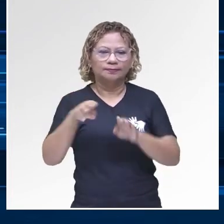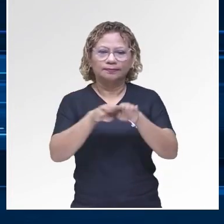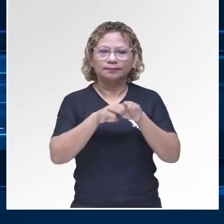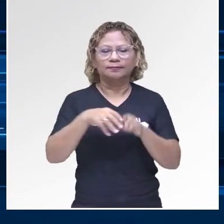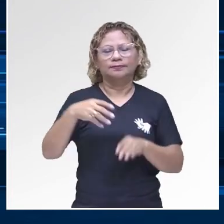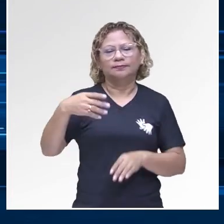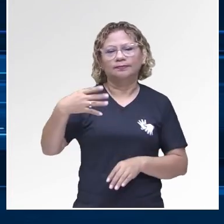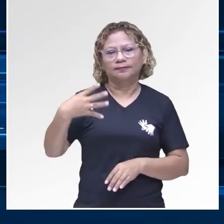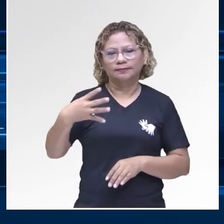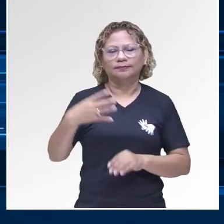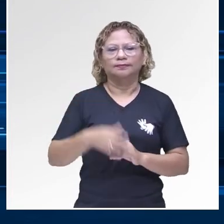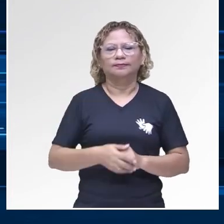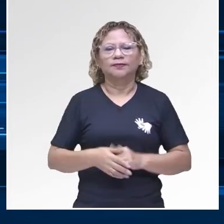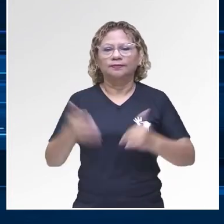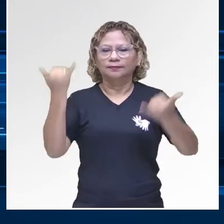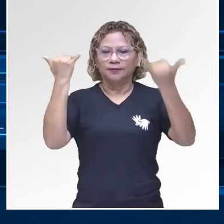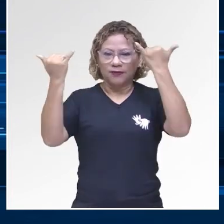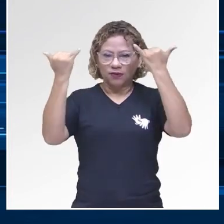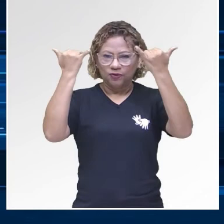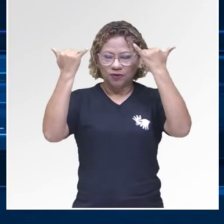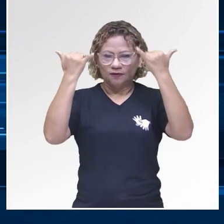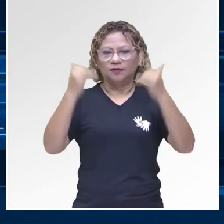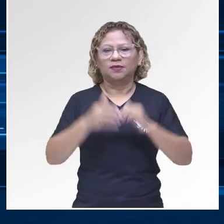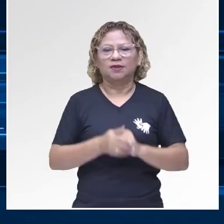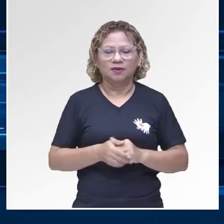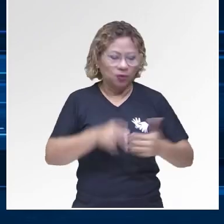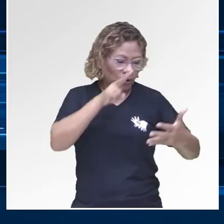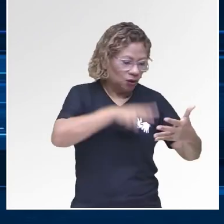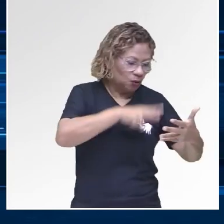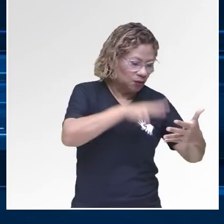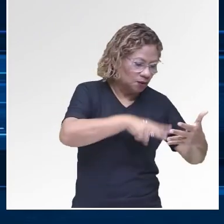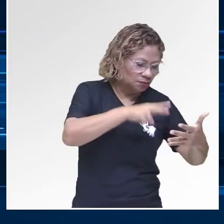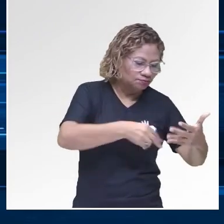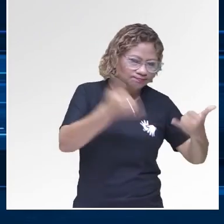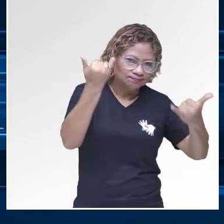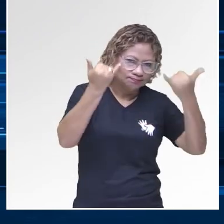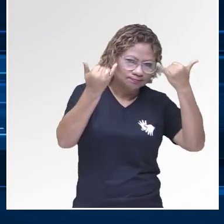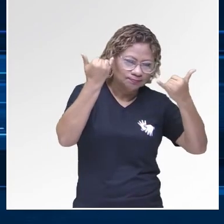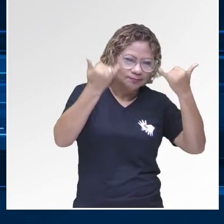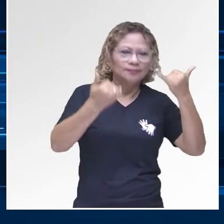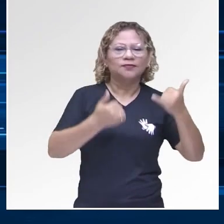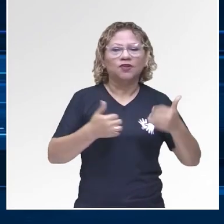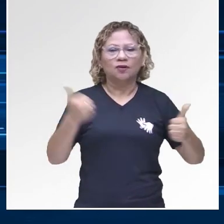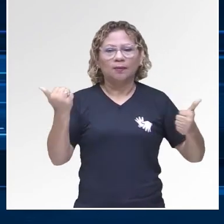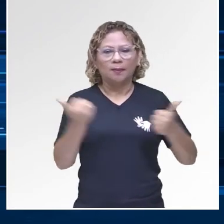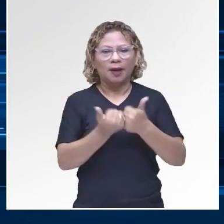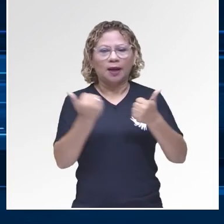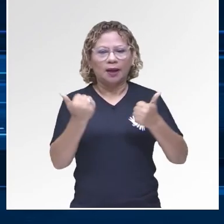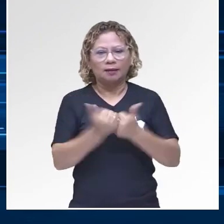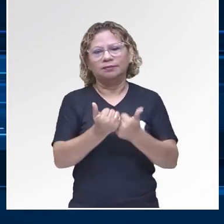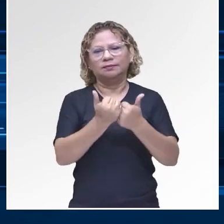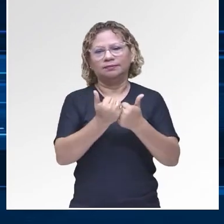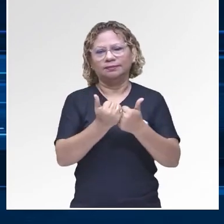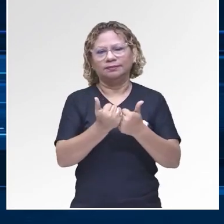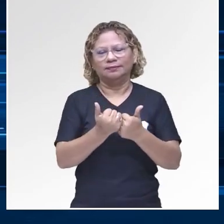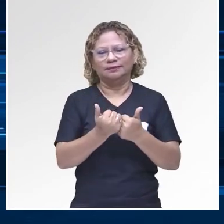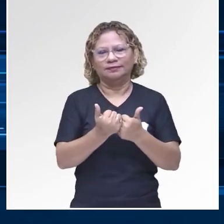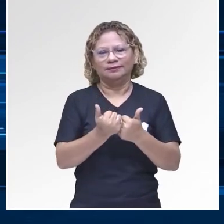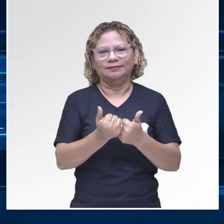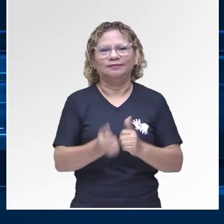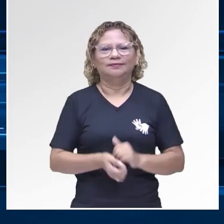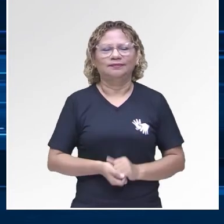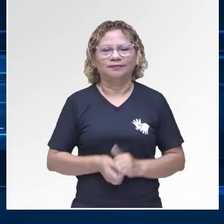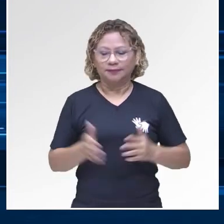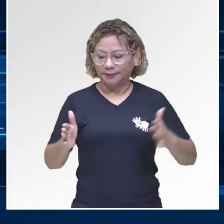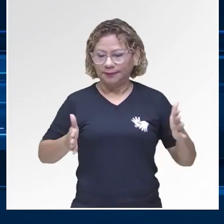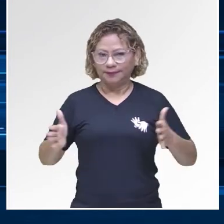informações necessárias. Aqui nós temos as nossas opções e vamos ao cálculo. Para calcular esse termo, basta